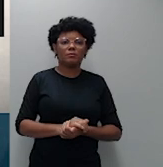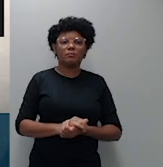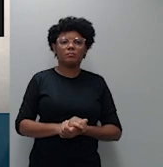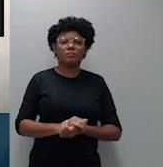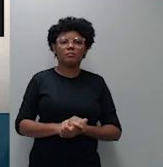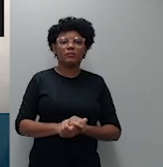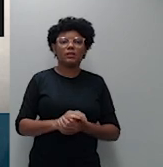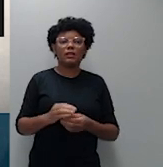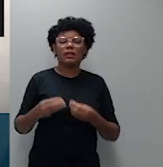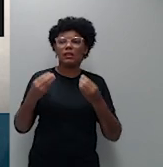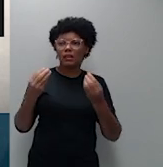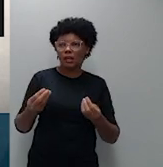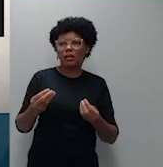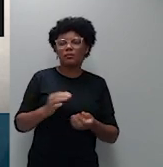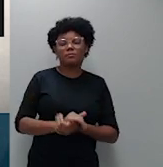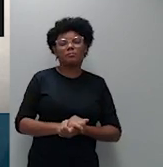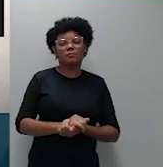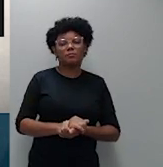do